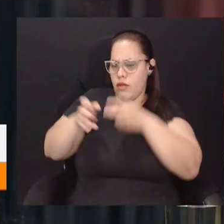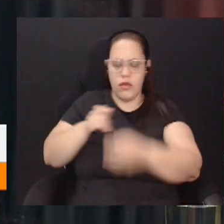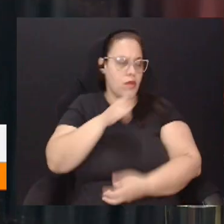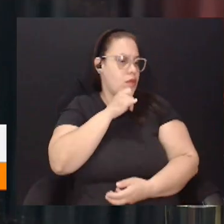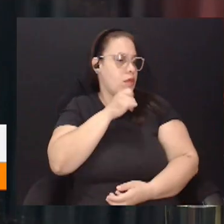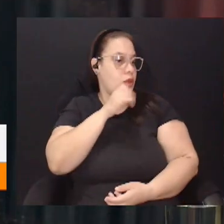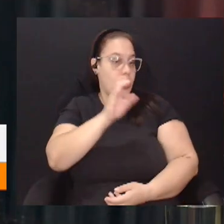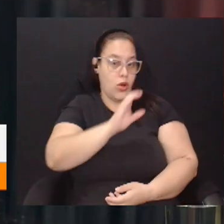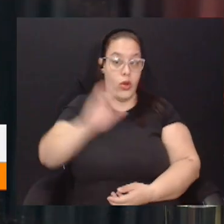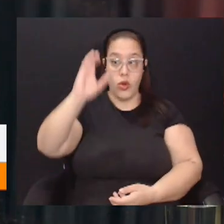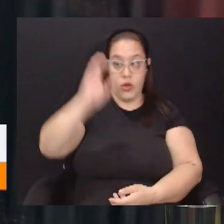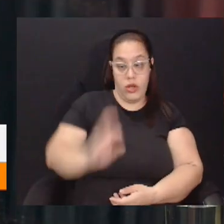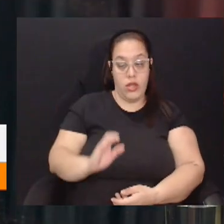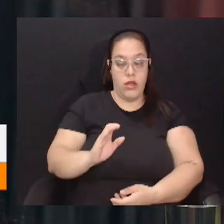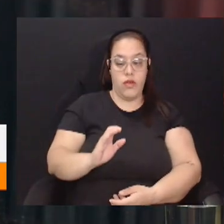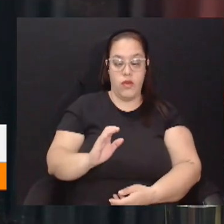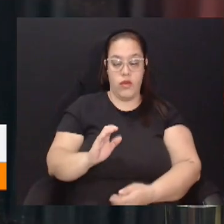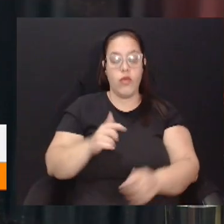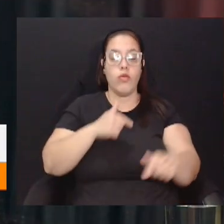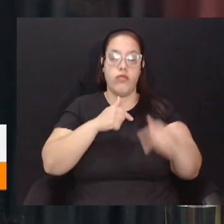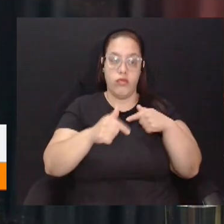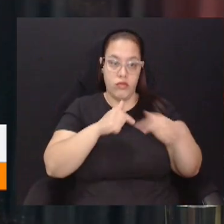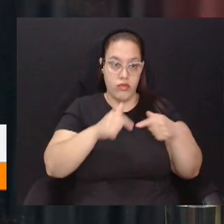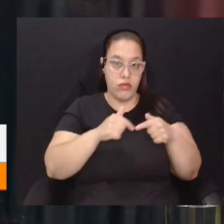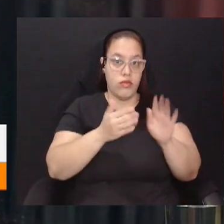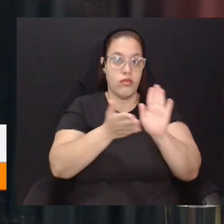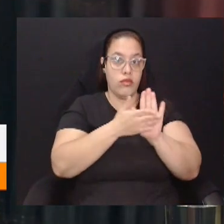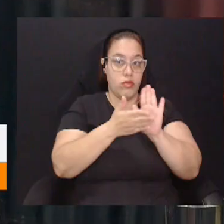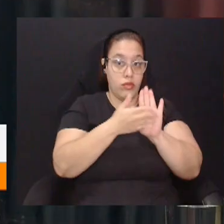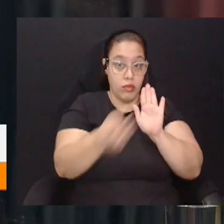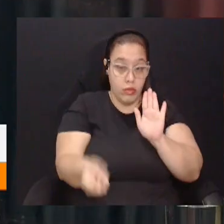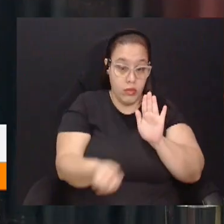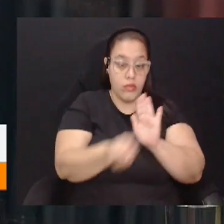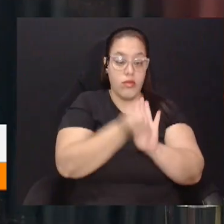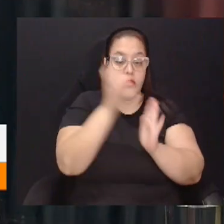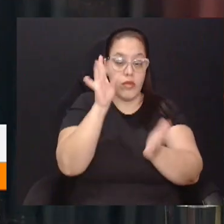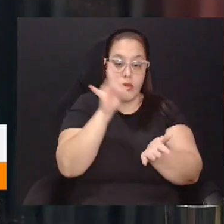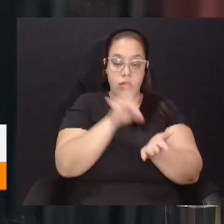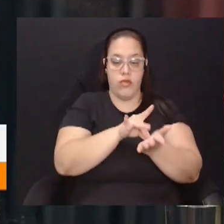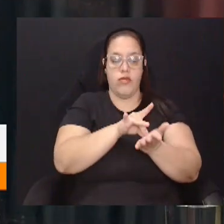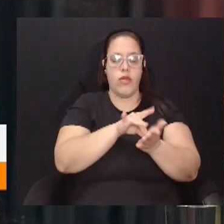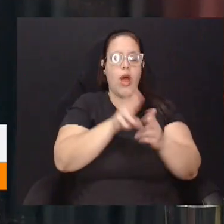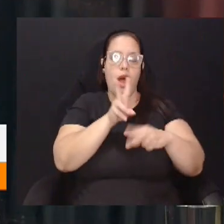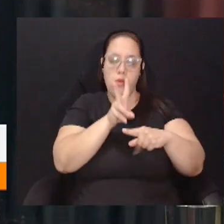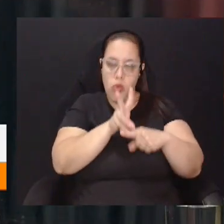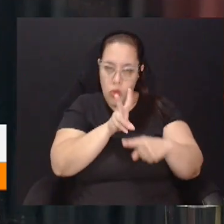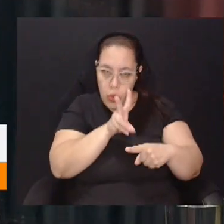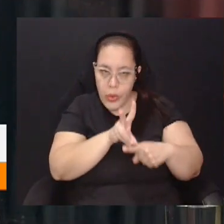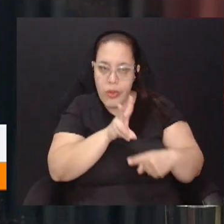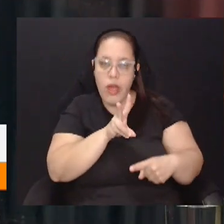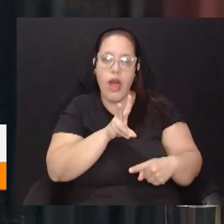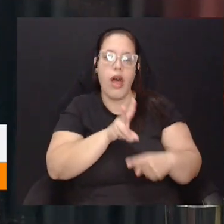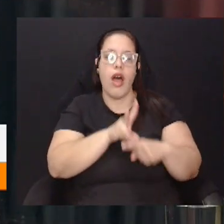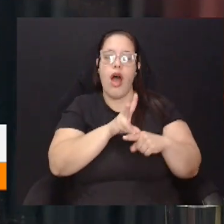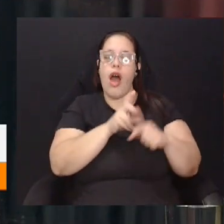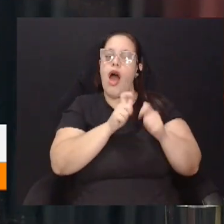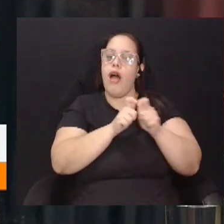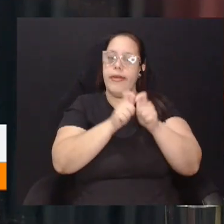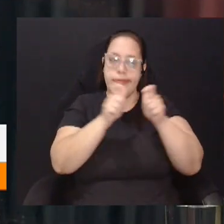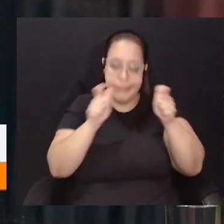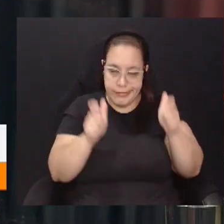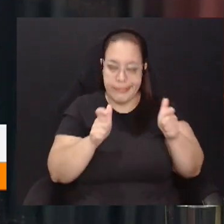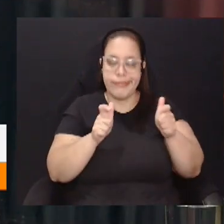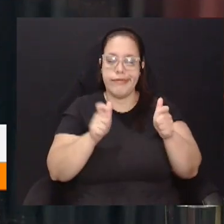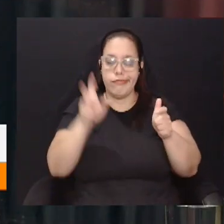católicos, um trabalho ritualístico mais efetivo, há um Uhum. cuidado muito grande com essa